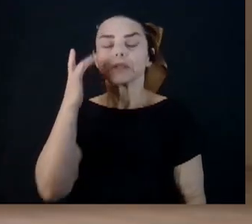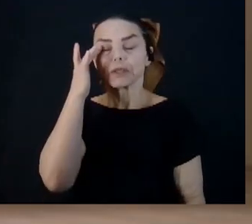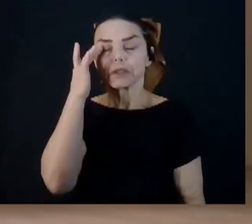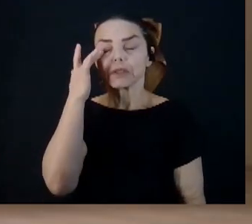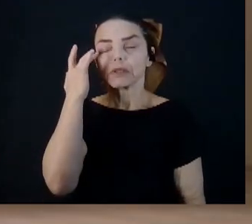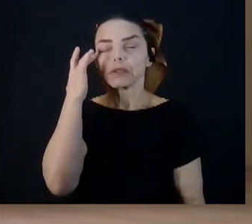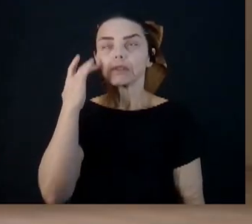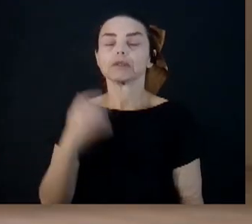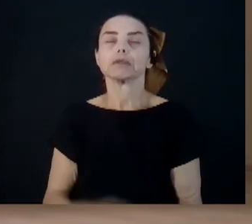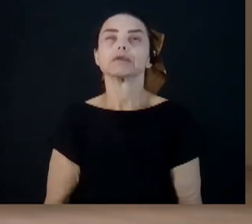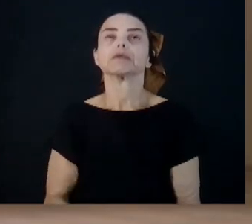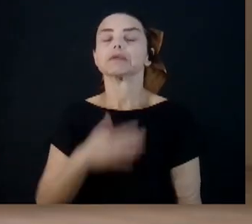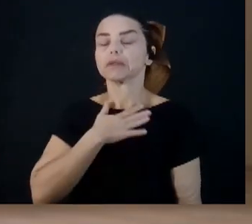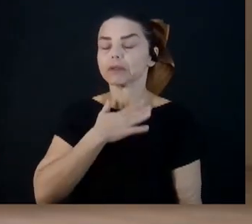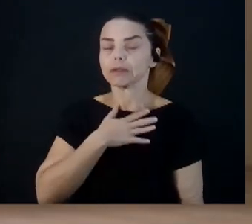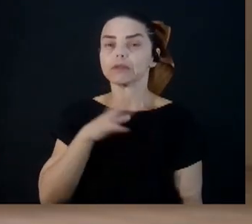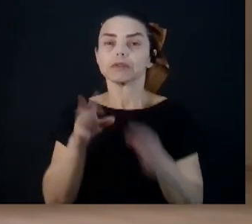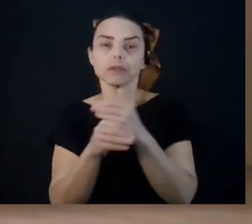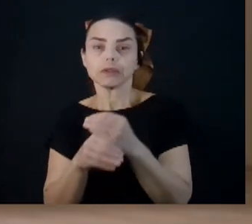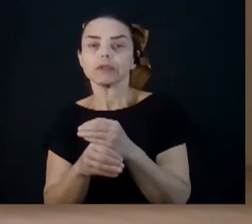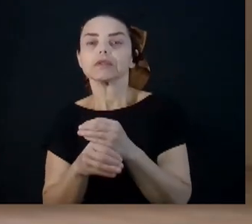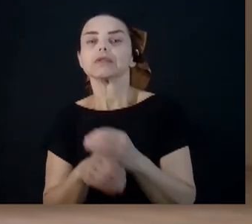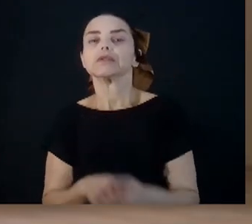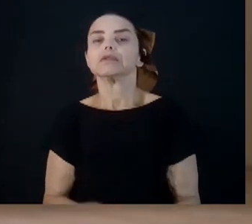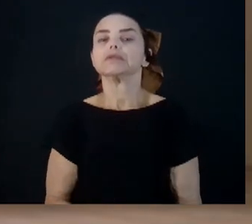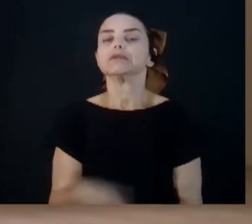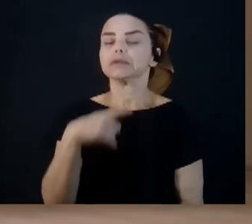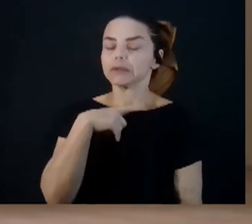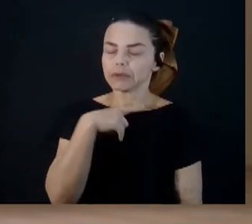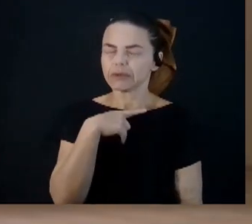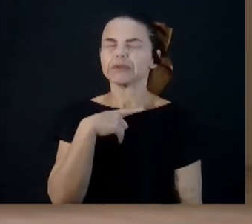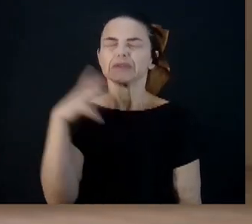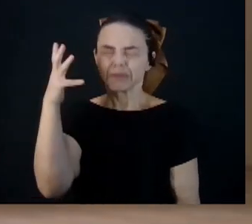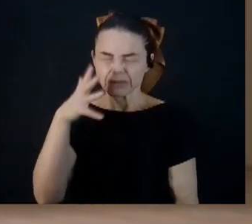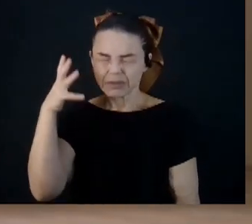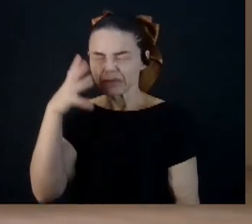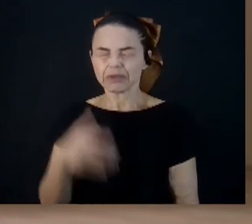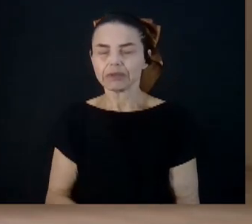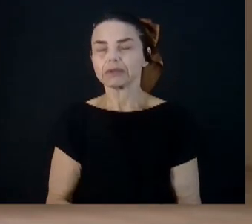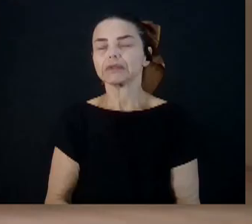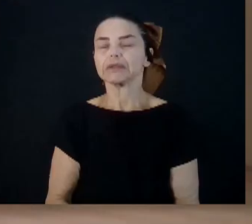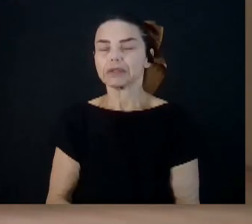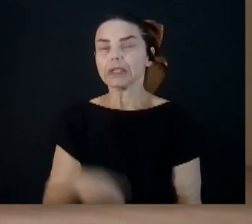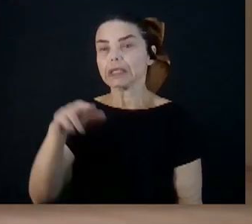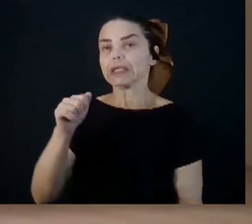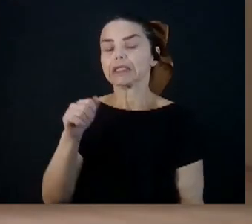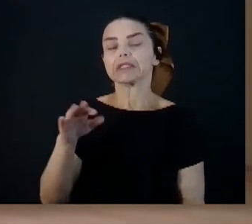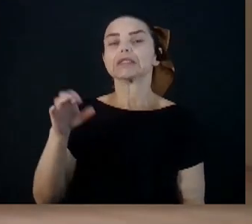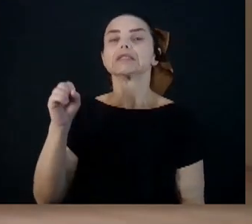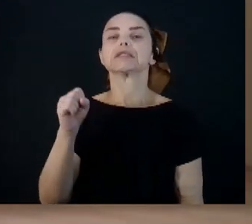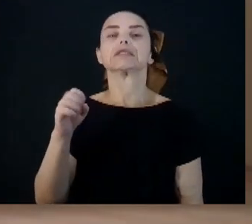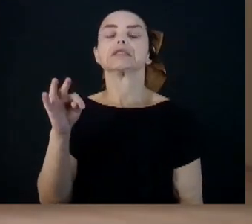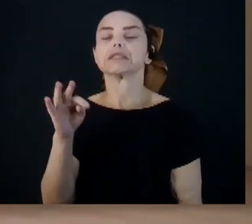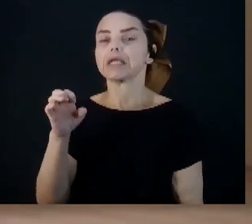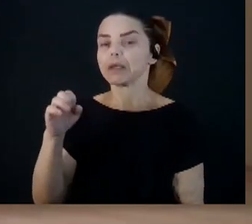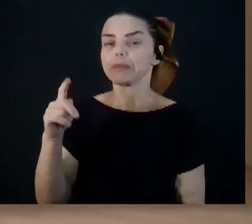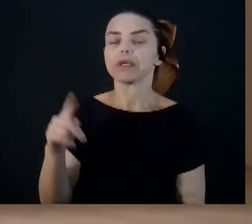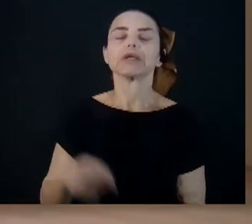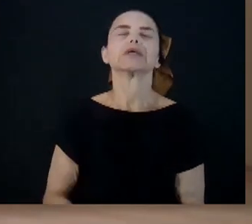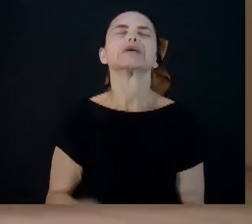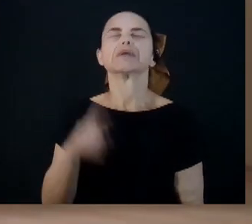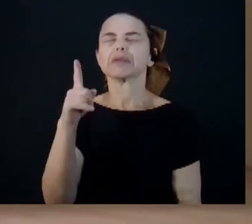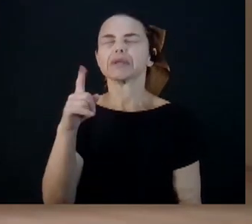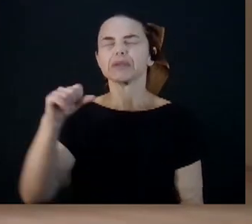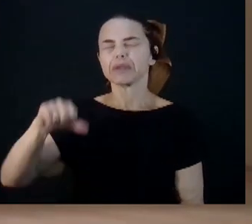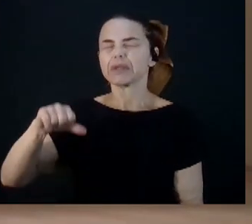para mim resumir bem isso, aqui nós temos o discurso do seu Hans Steff, em 1906, que ele fala exatamente